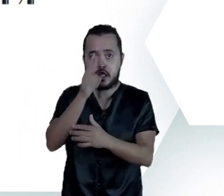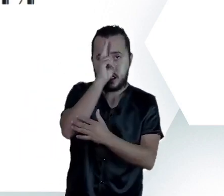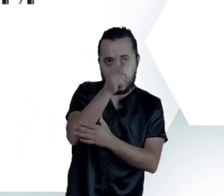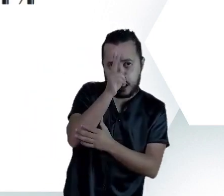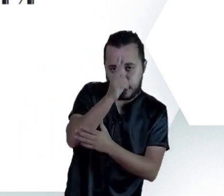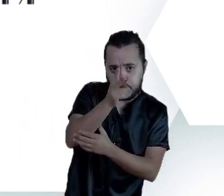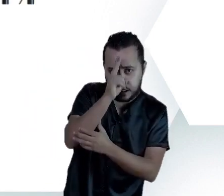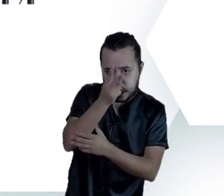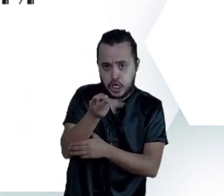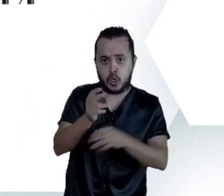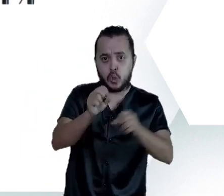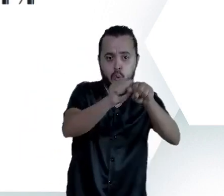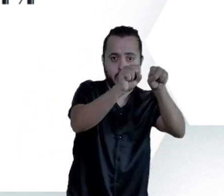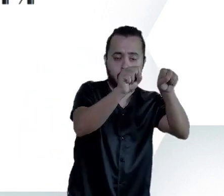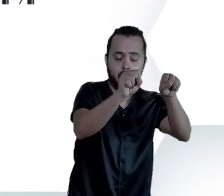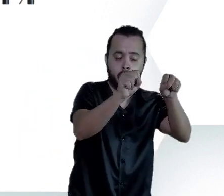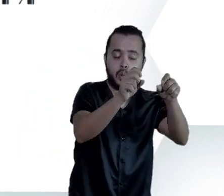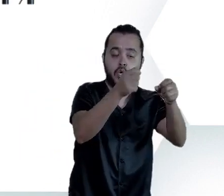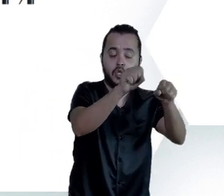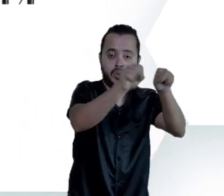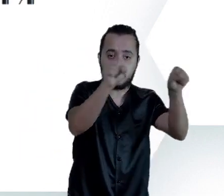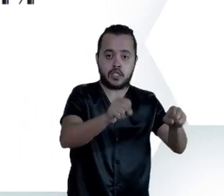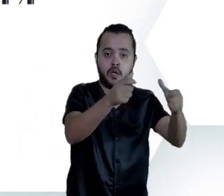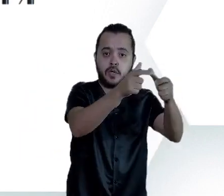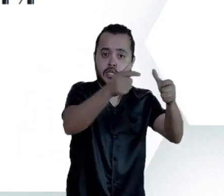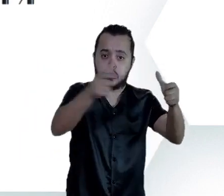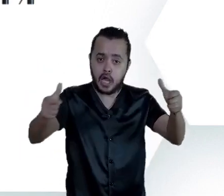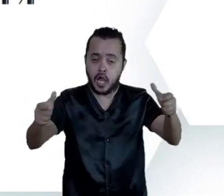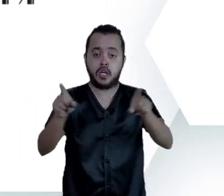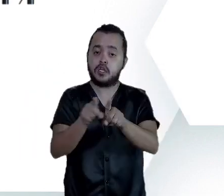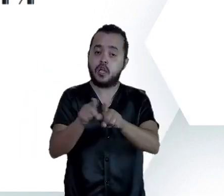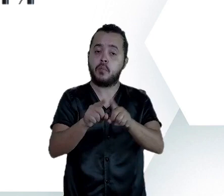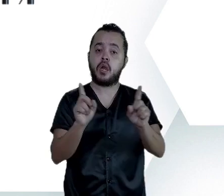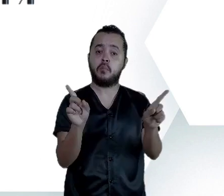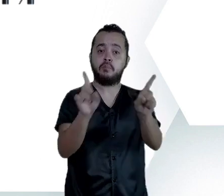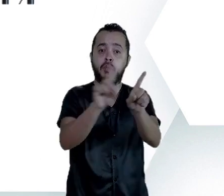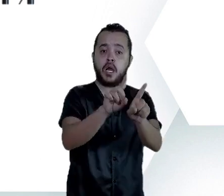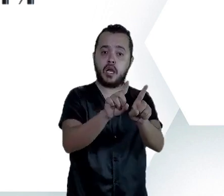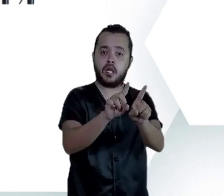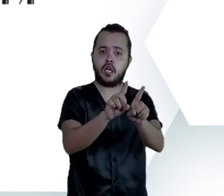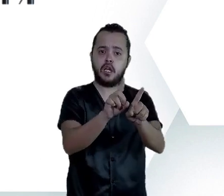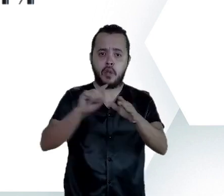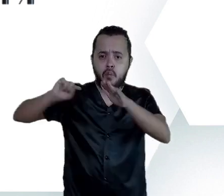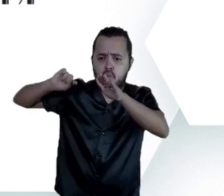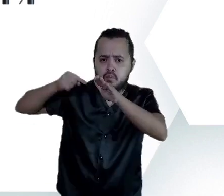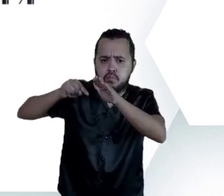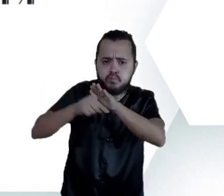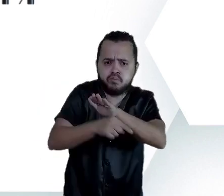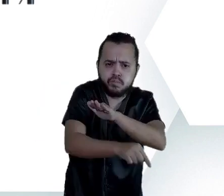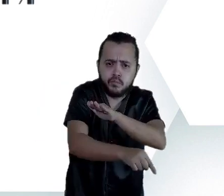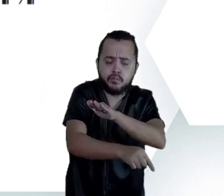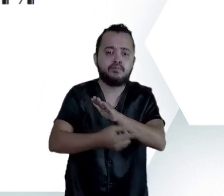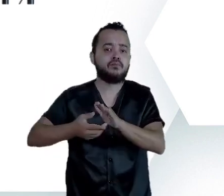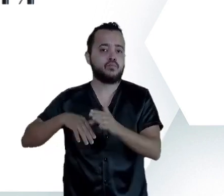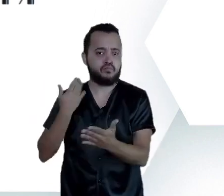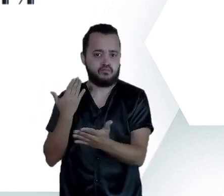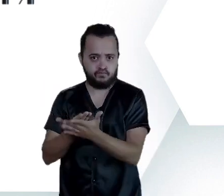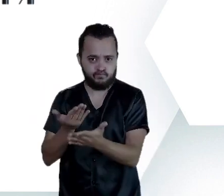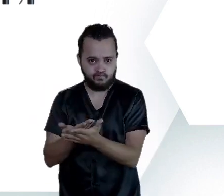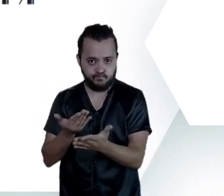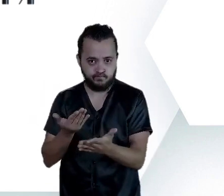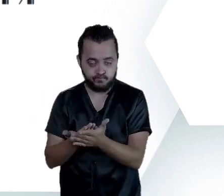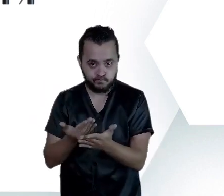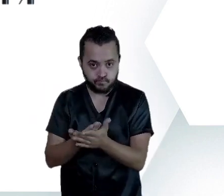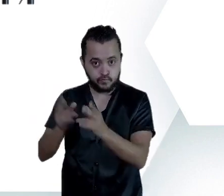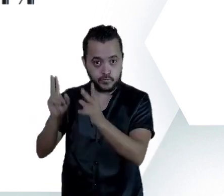tensão em um circuito série e em um circuito paralelo. Beleza? Assim vocês podem estar aprofundando um pouco mais nesses